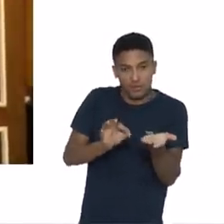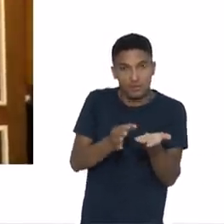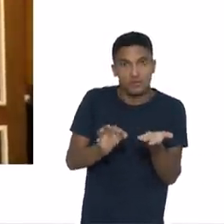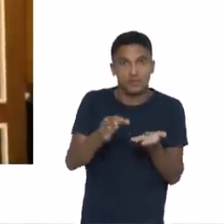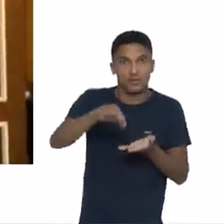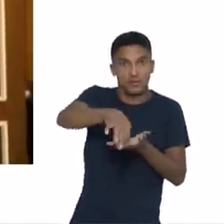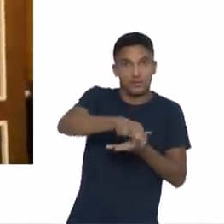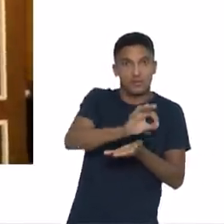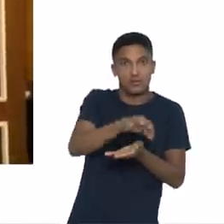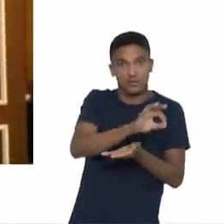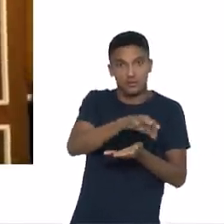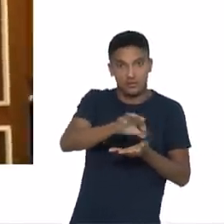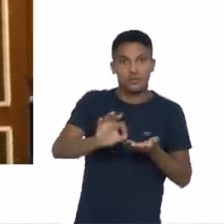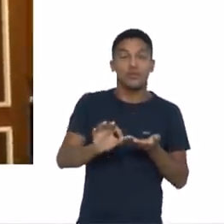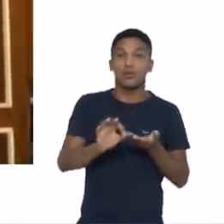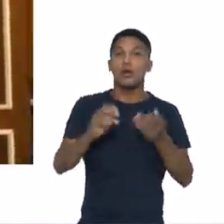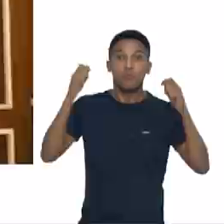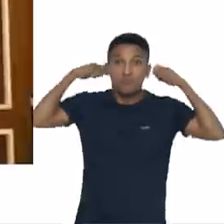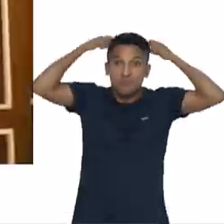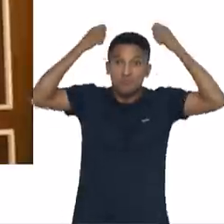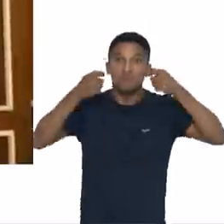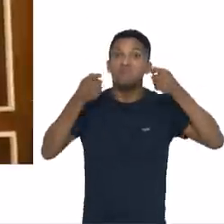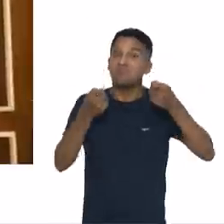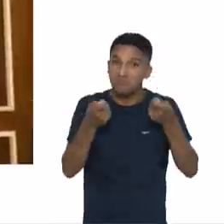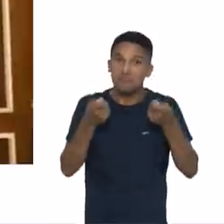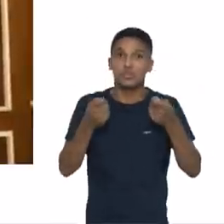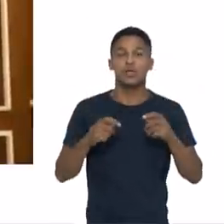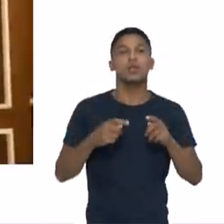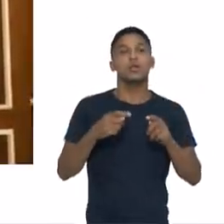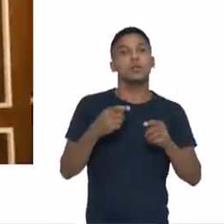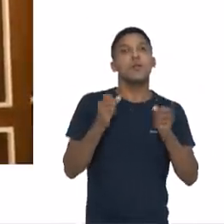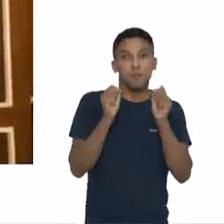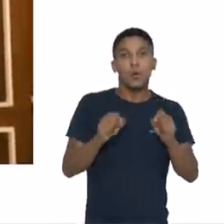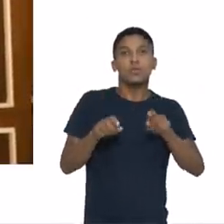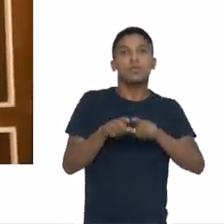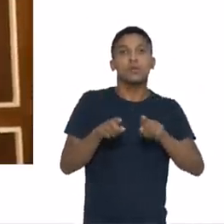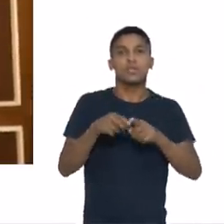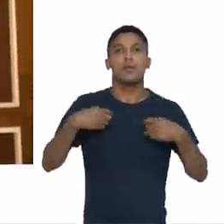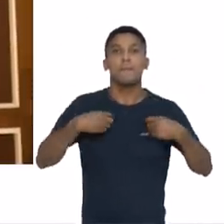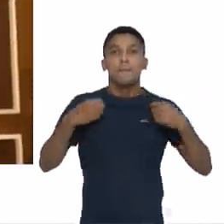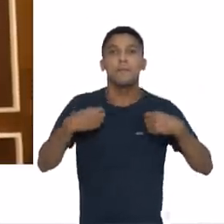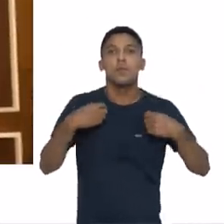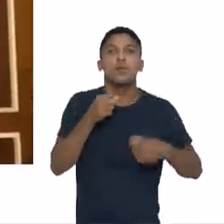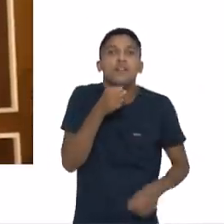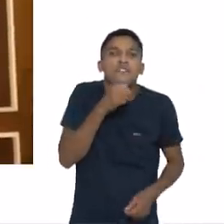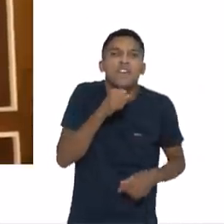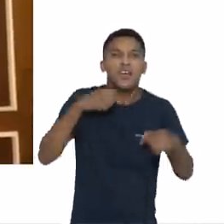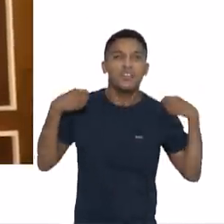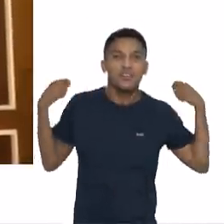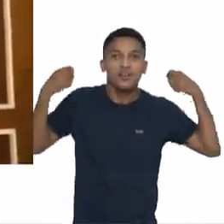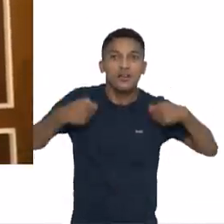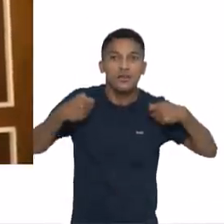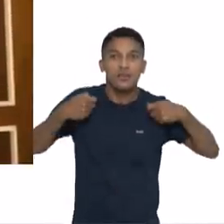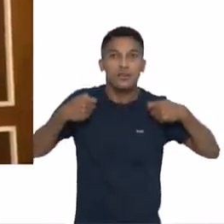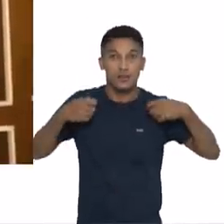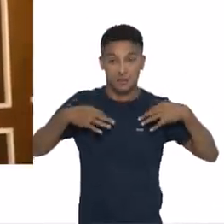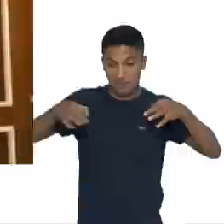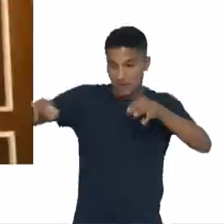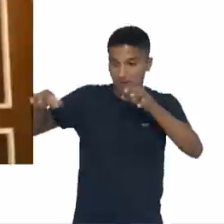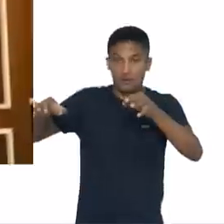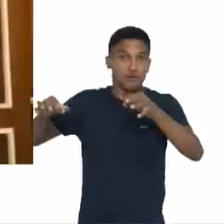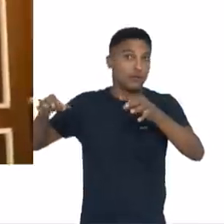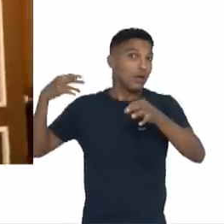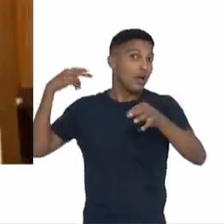barrinha aqui embaixo. Vocês podem usar uma touquinha de lã velha, tá bom? Ou fazer recortando